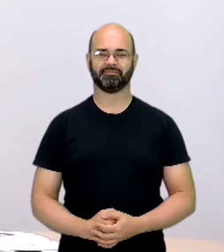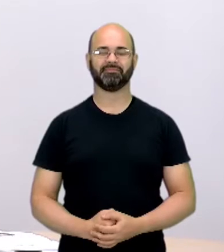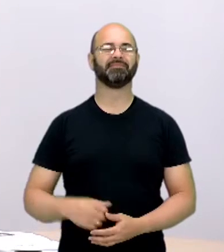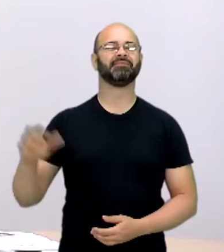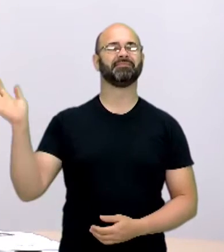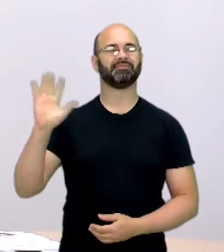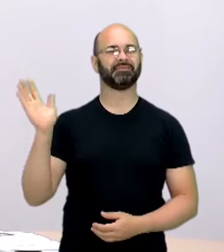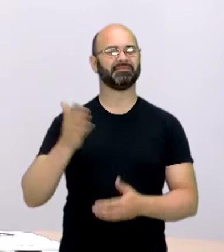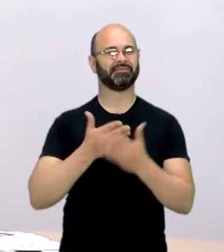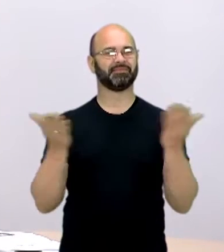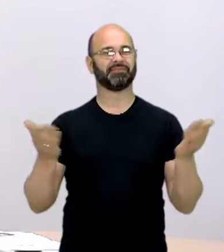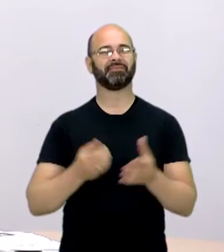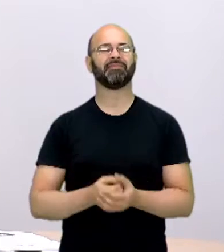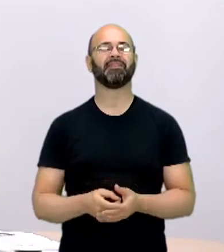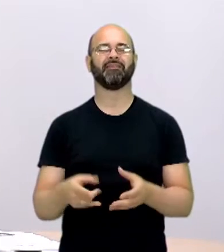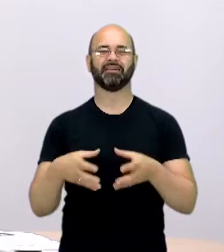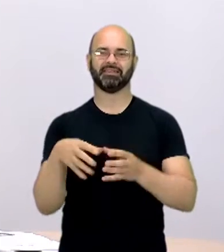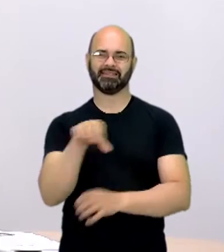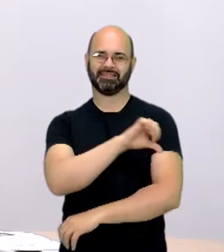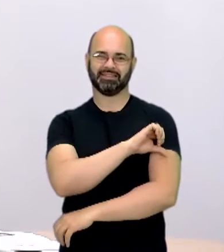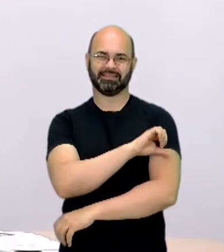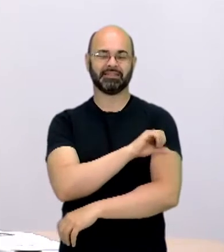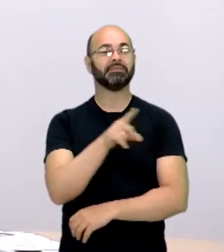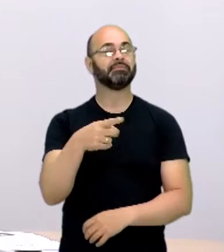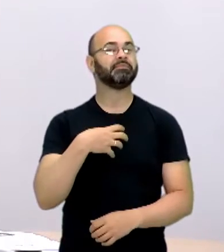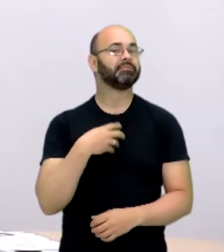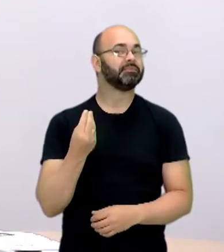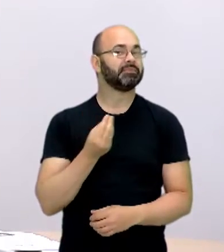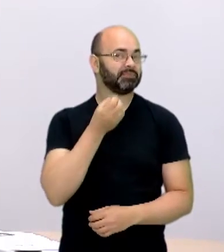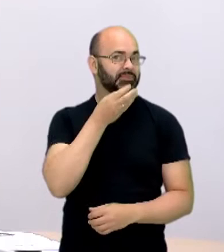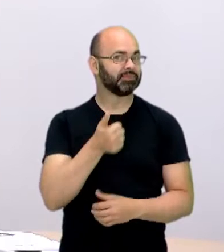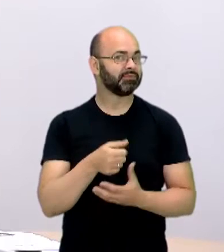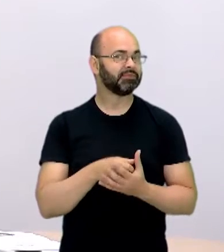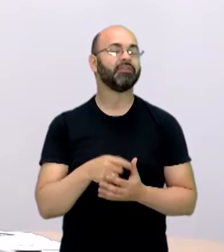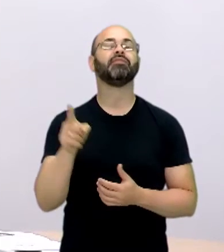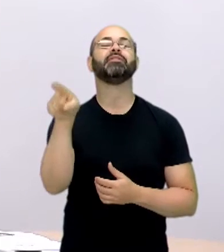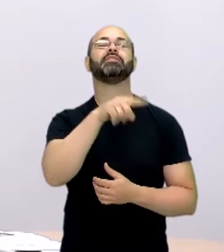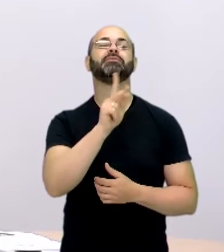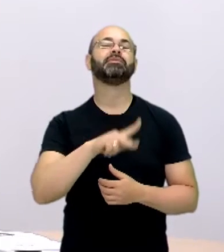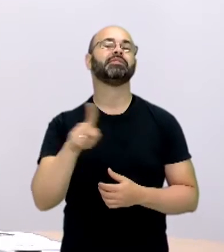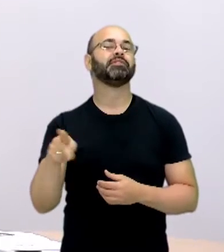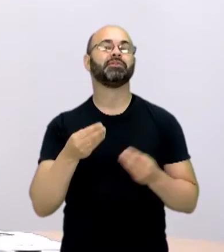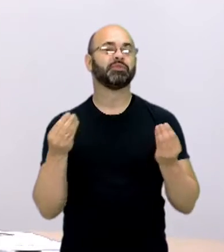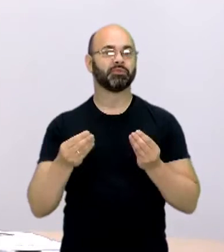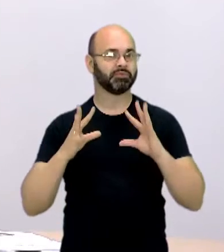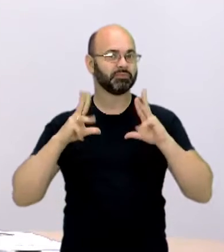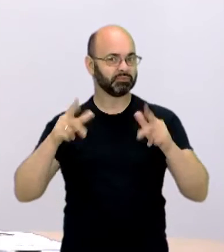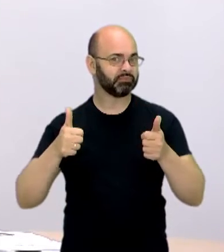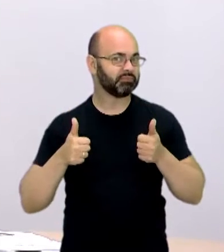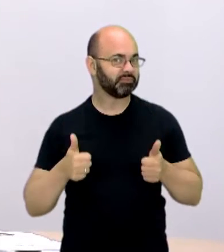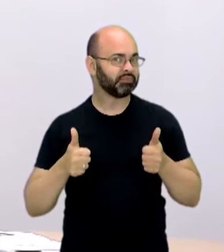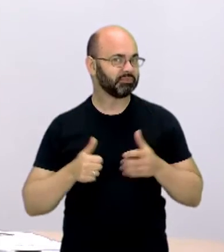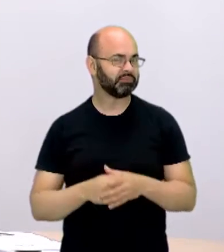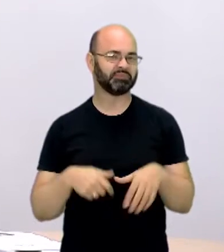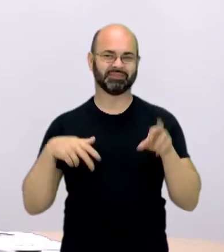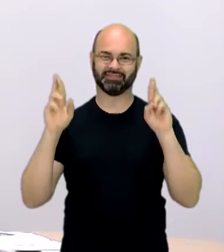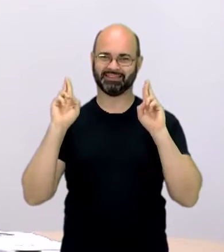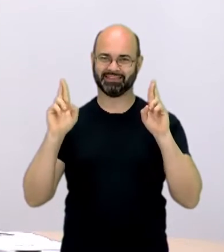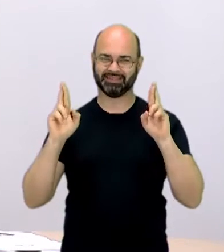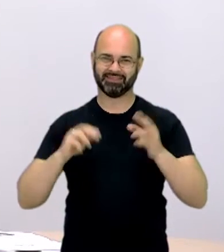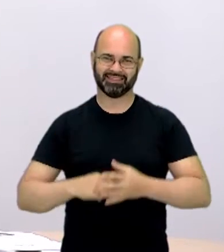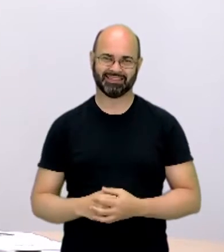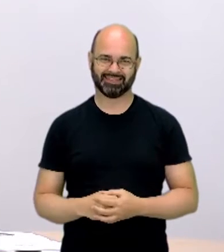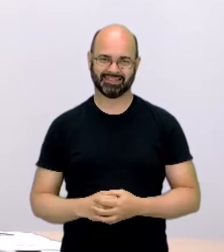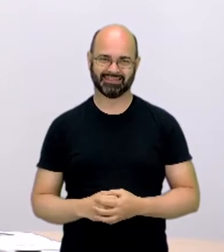Hi there, ninth graders. How are you? And teachers, what about you? Everybody's fine? Hope so. E aí,